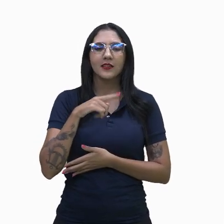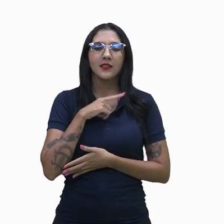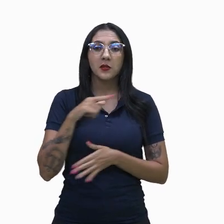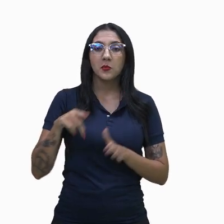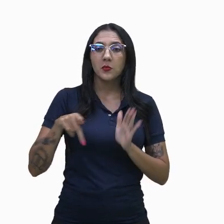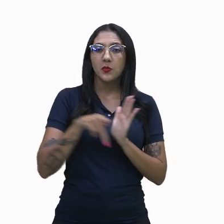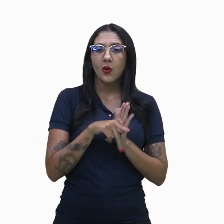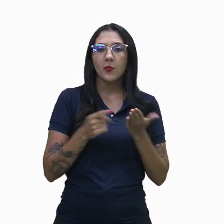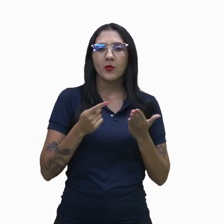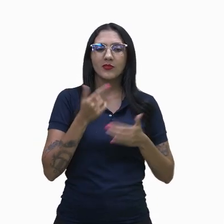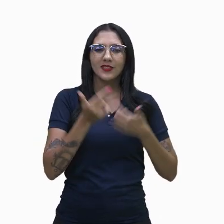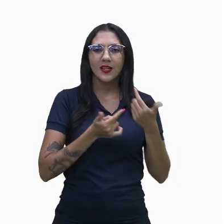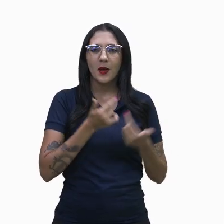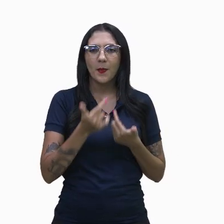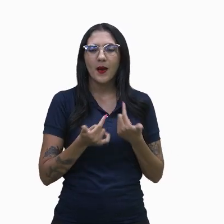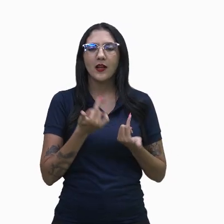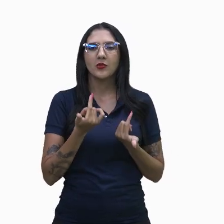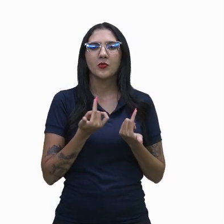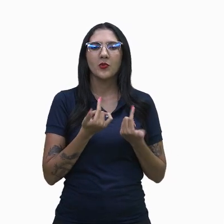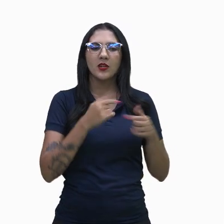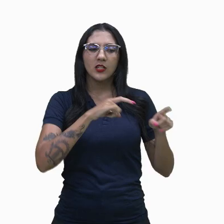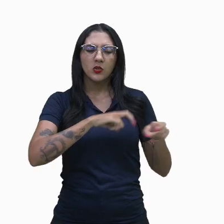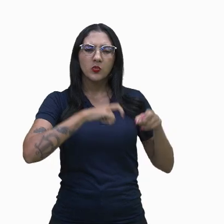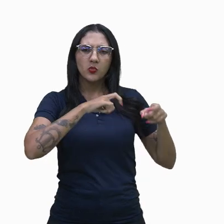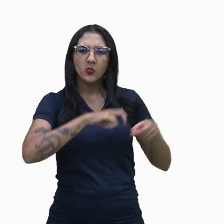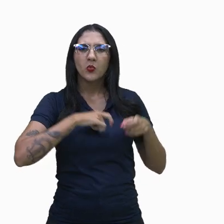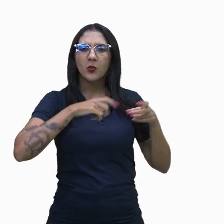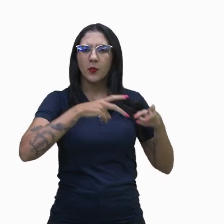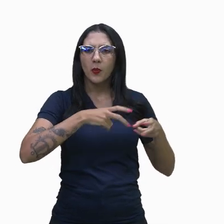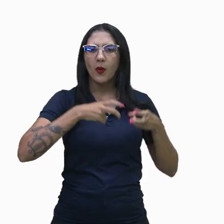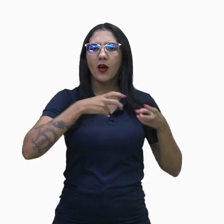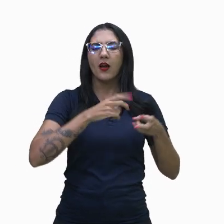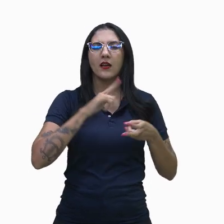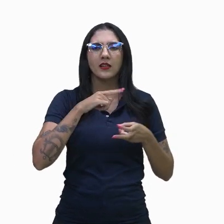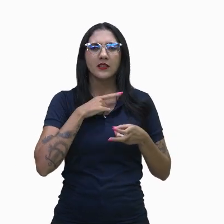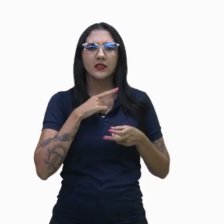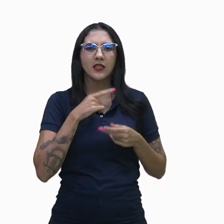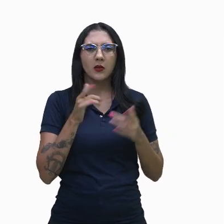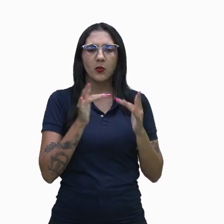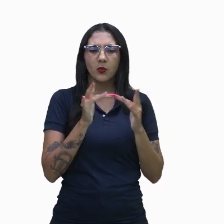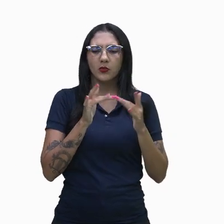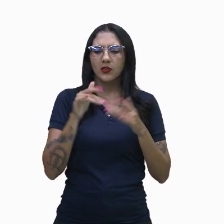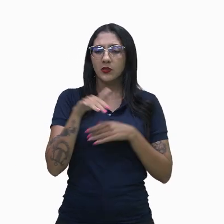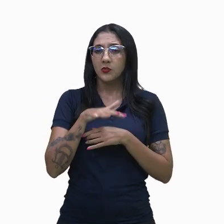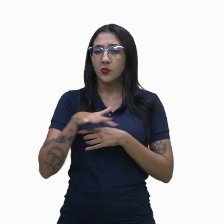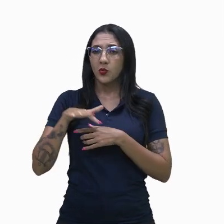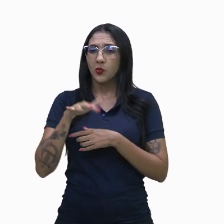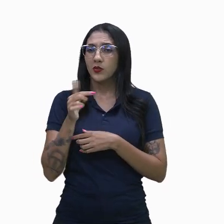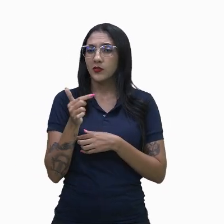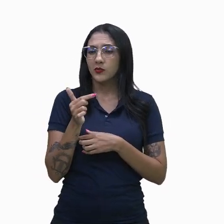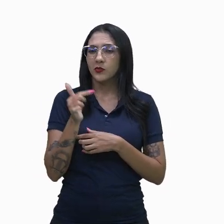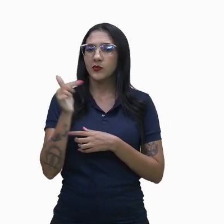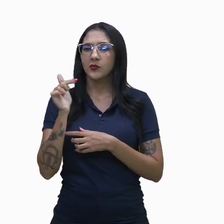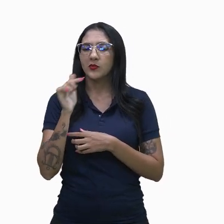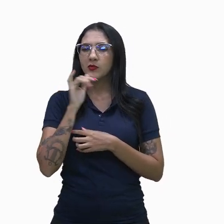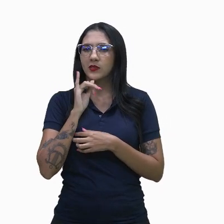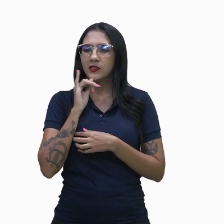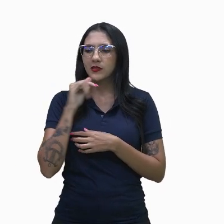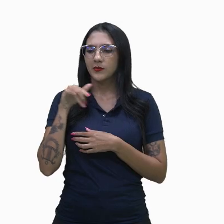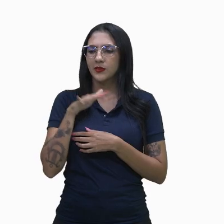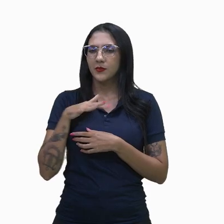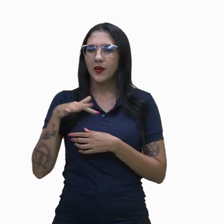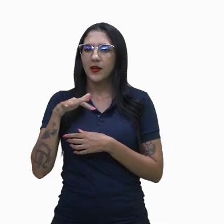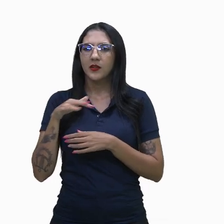a agricultura, para a pecuária, acaba atingindo ali as áreas, os territórios, né, onde aquilo ali é um meio